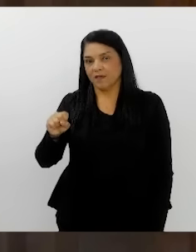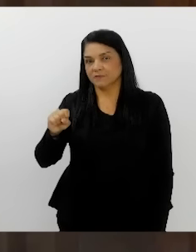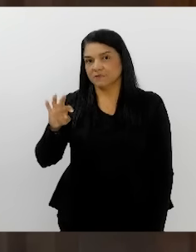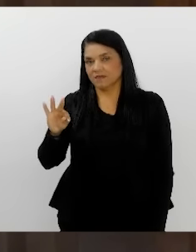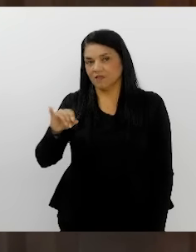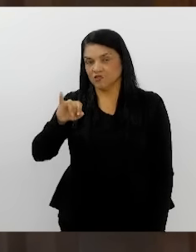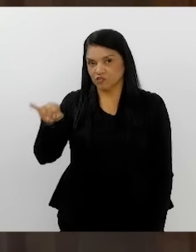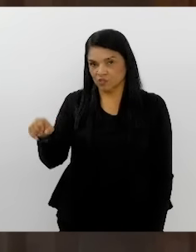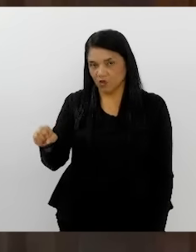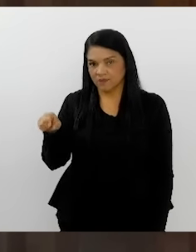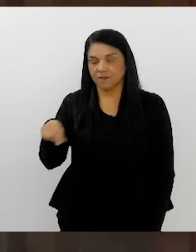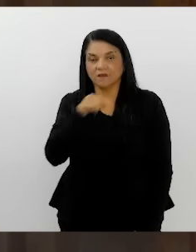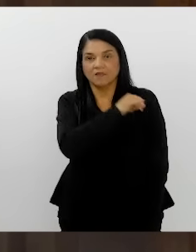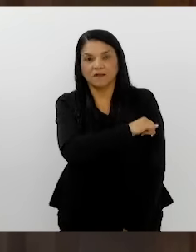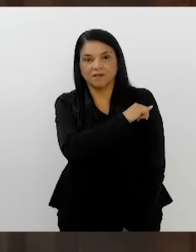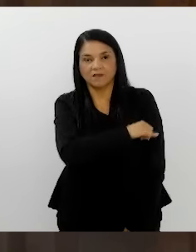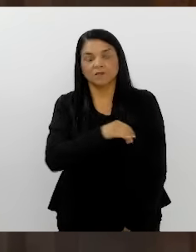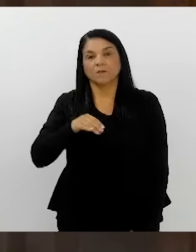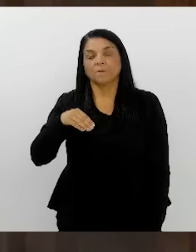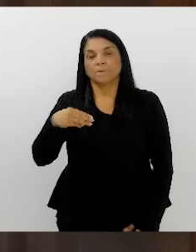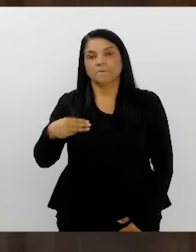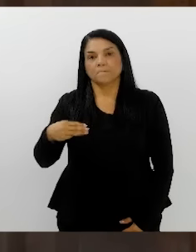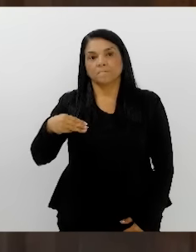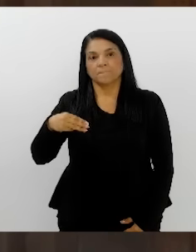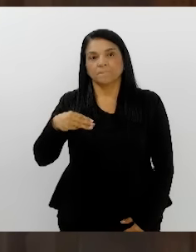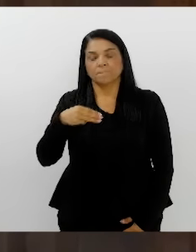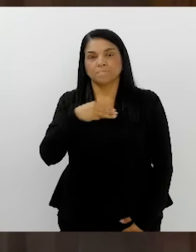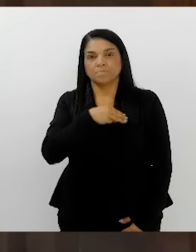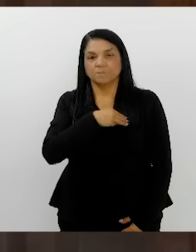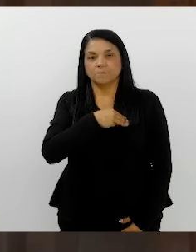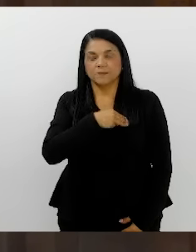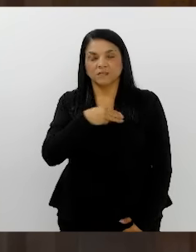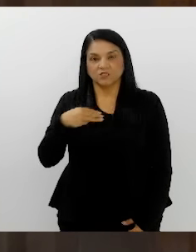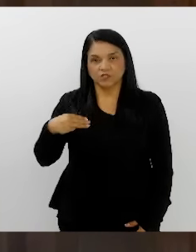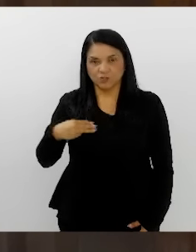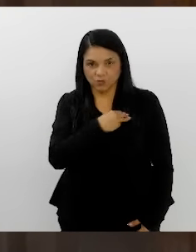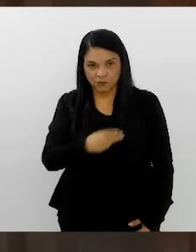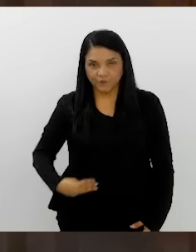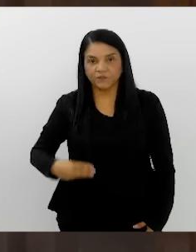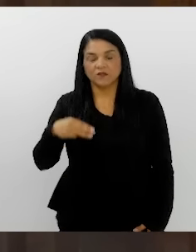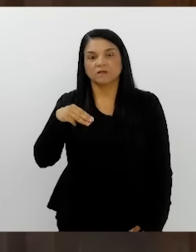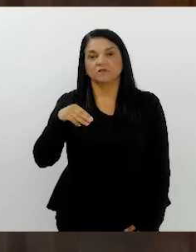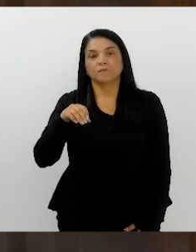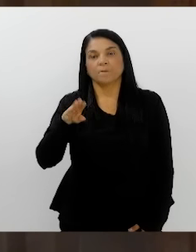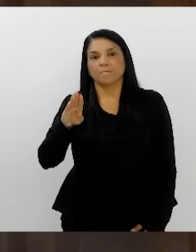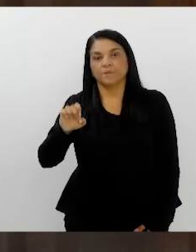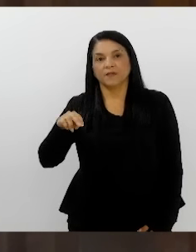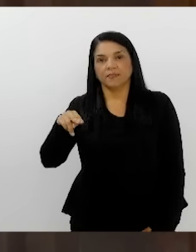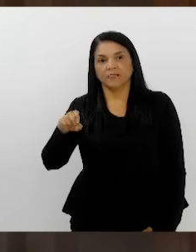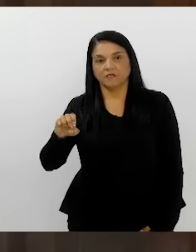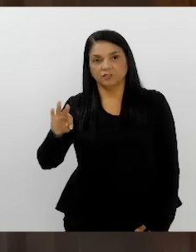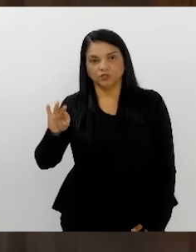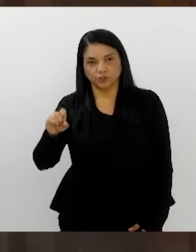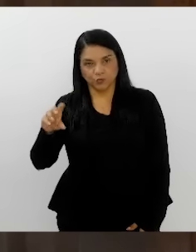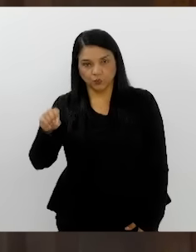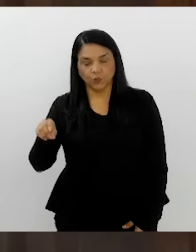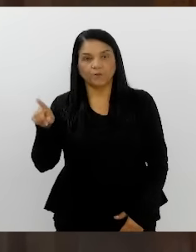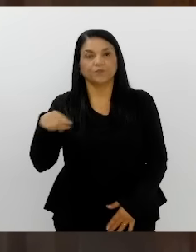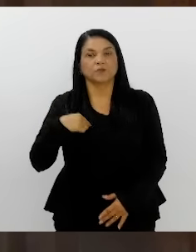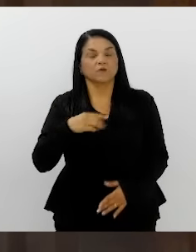Janeiro, ministro Benedito Gonçalves. 9 de agosto de 2024, Monsenhor João